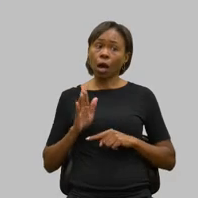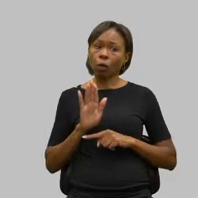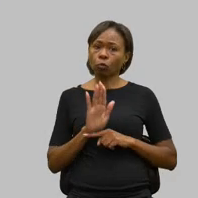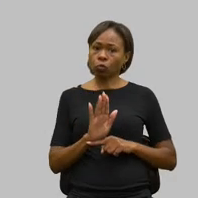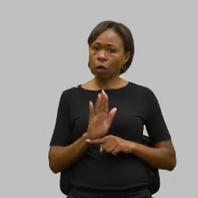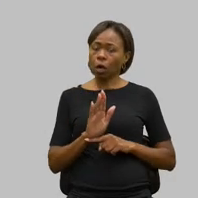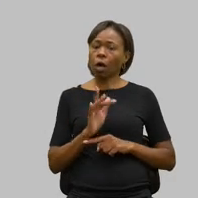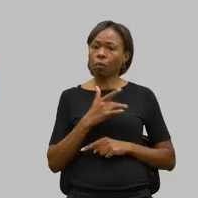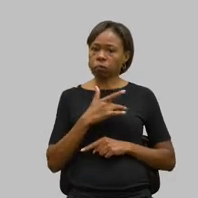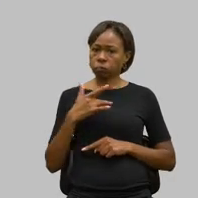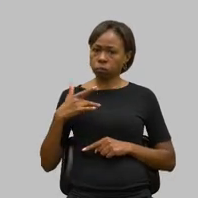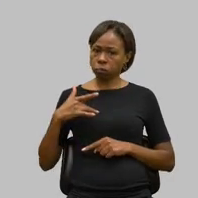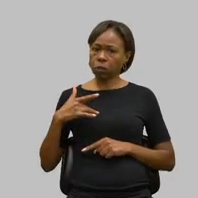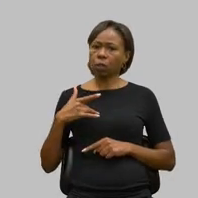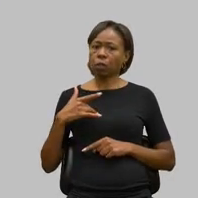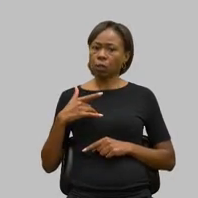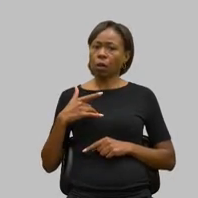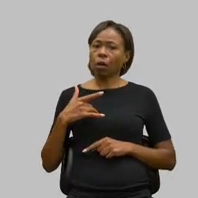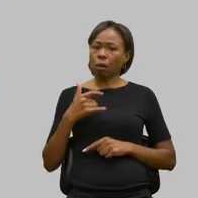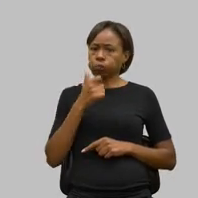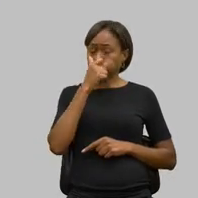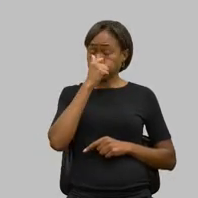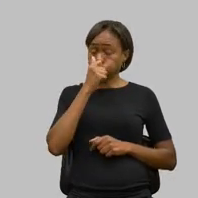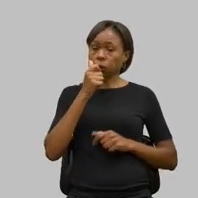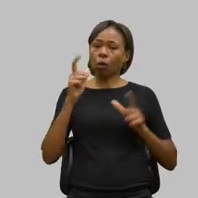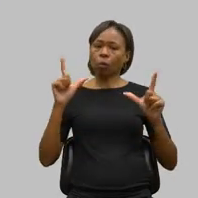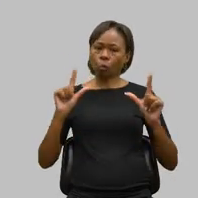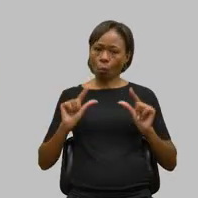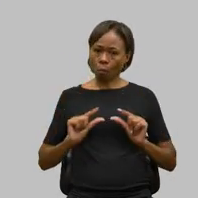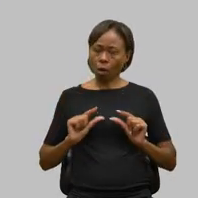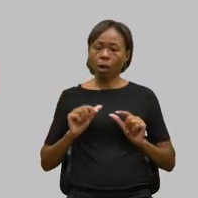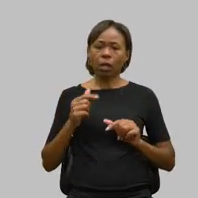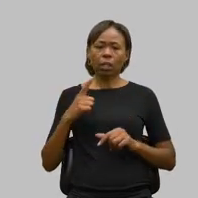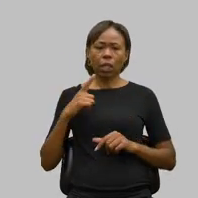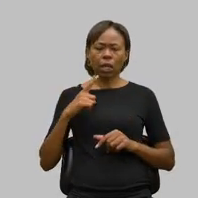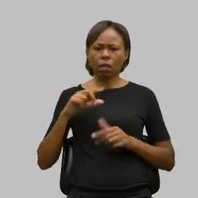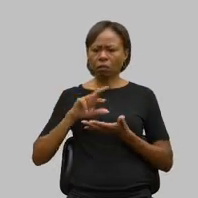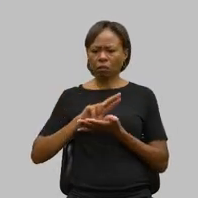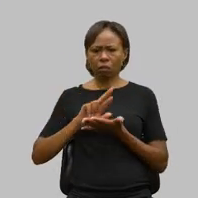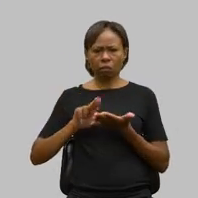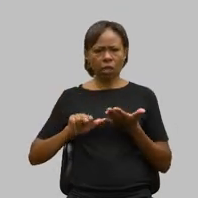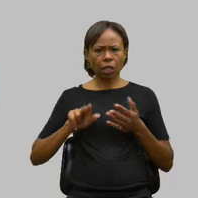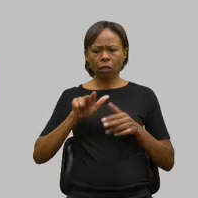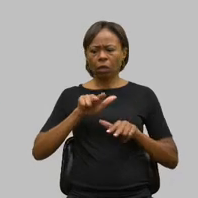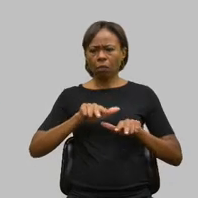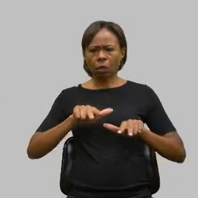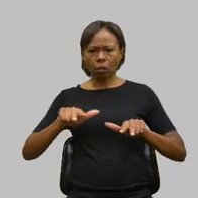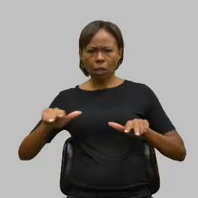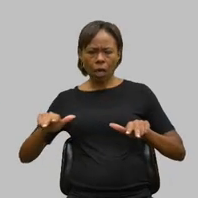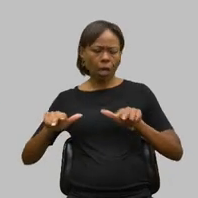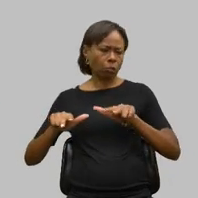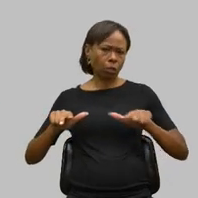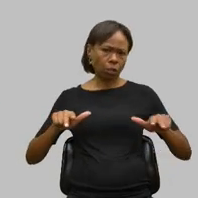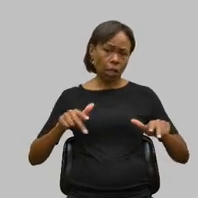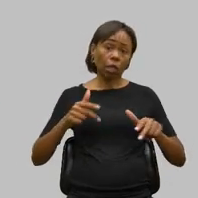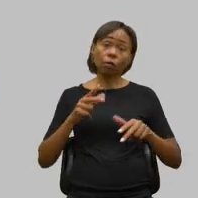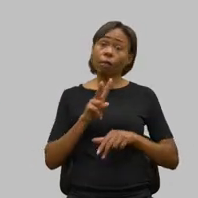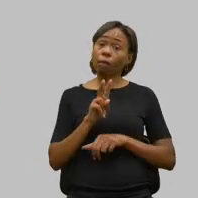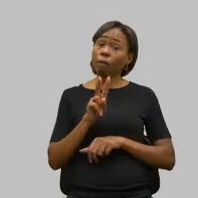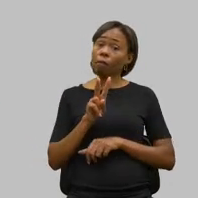São vários leitos, várias vagas de emprego para o Vale do Mocuri, do